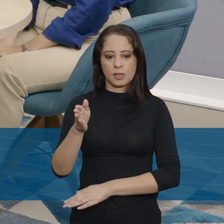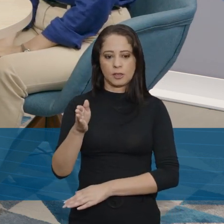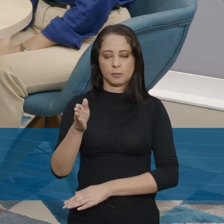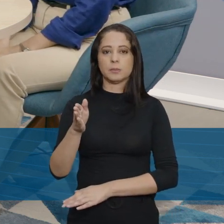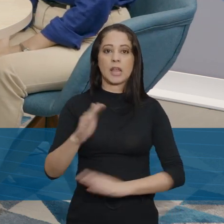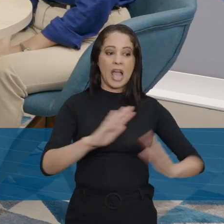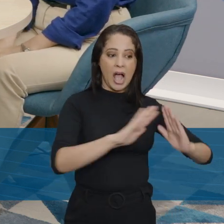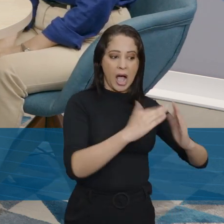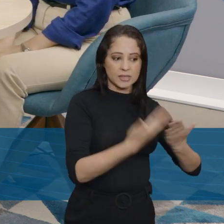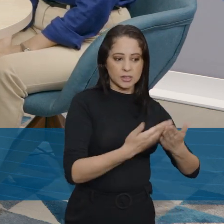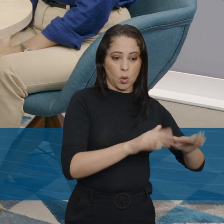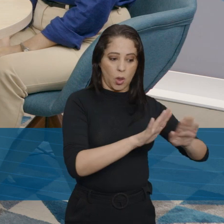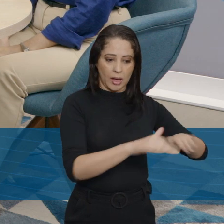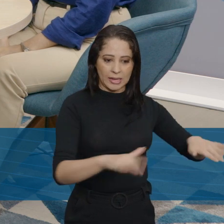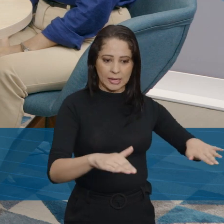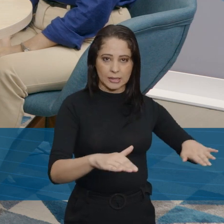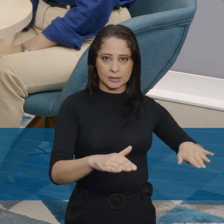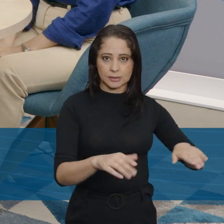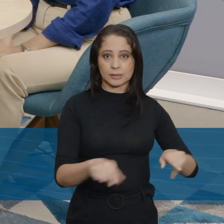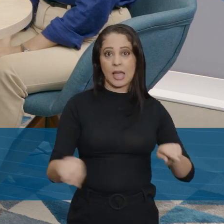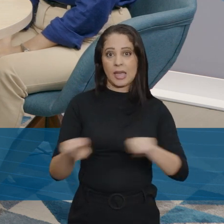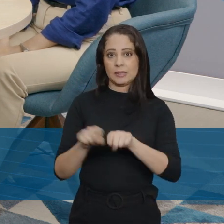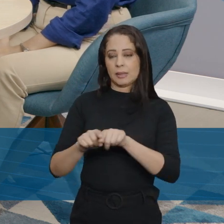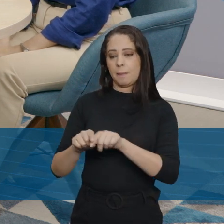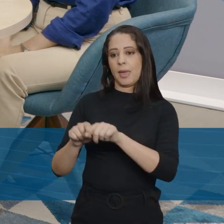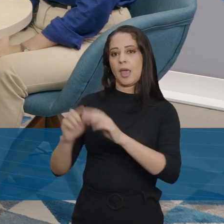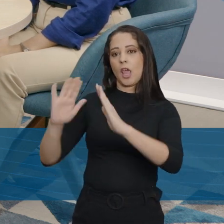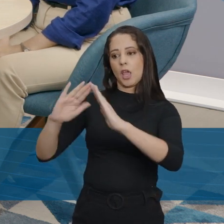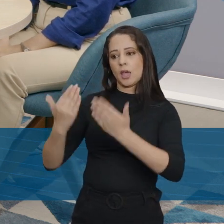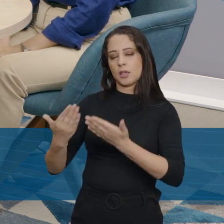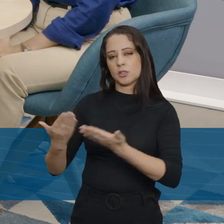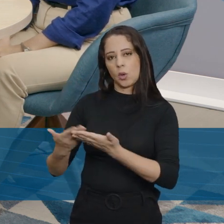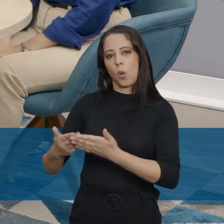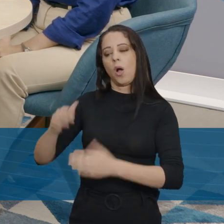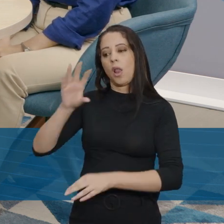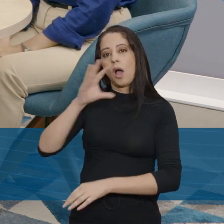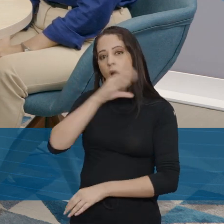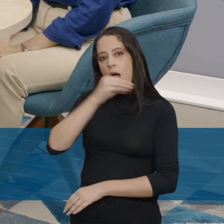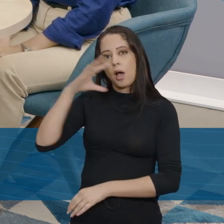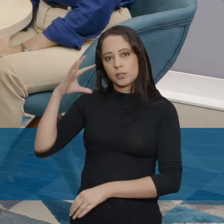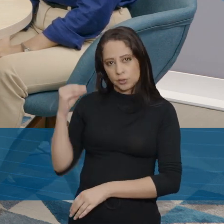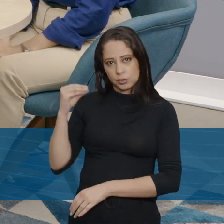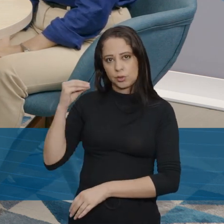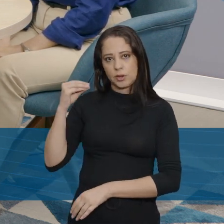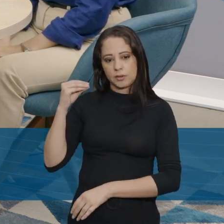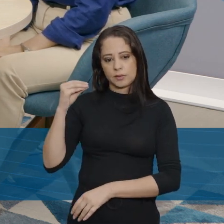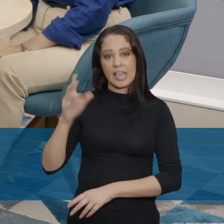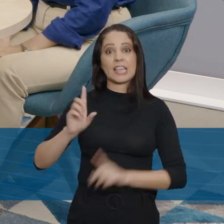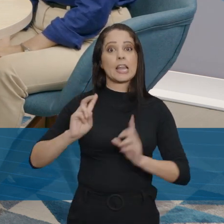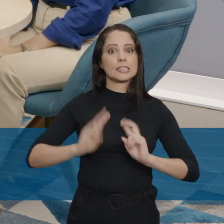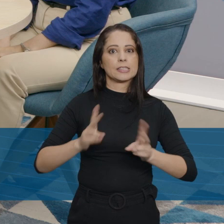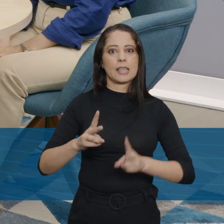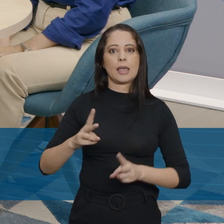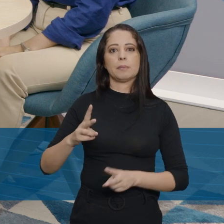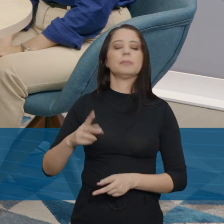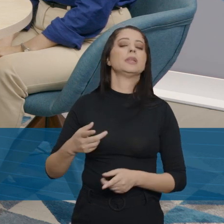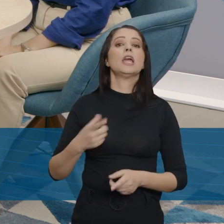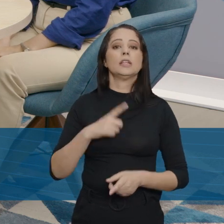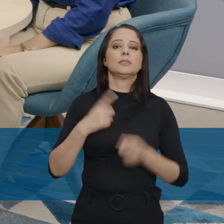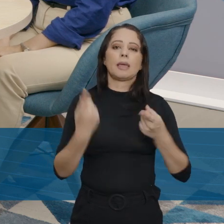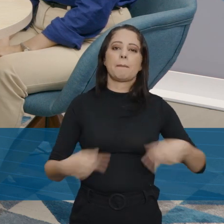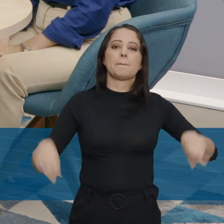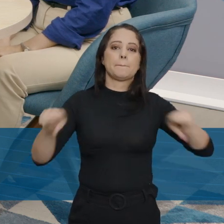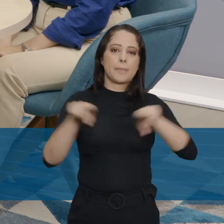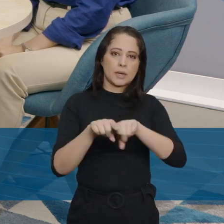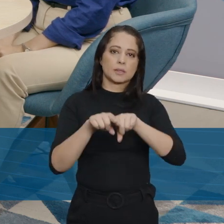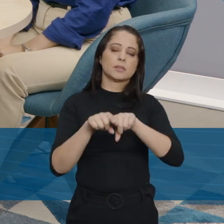educação infantil até o ensino fundamental. As ações do setor de orientação educacional acontecem nas escolas em parceria,